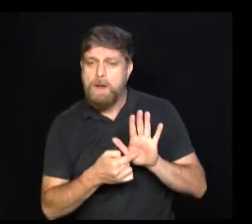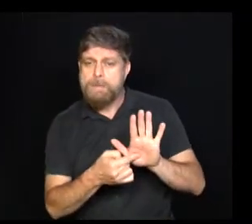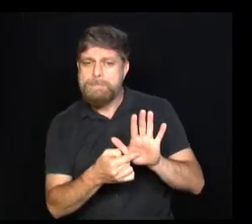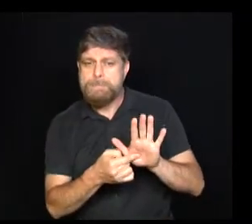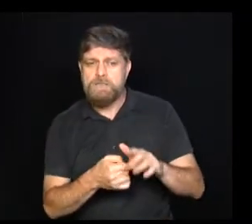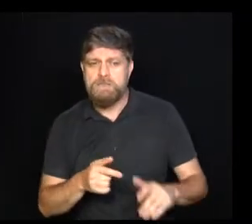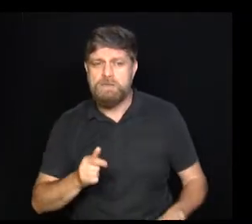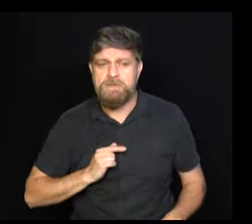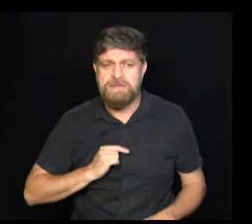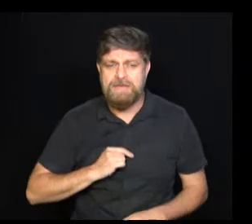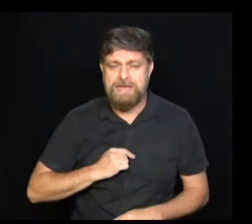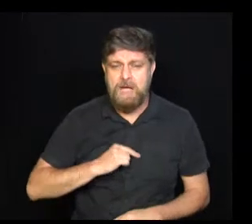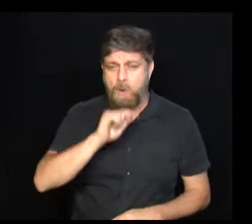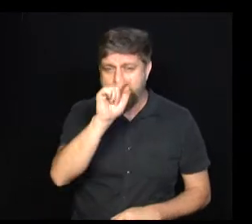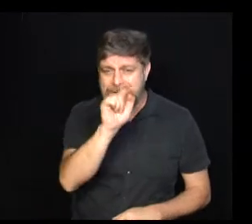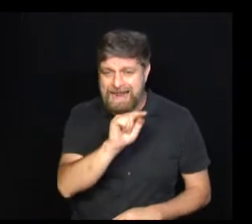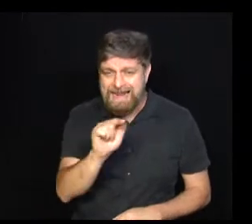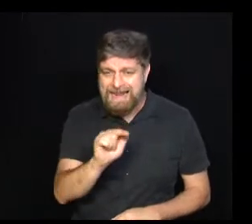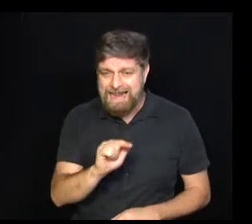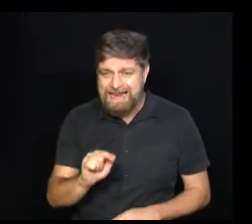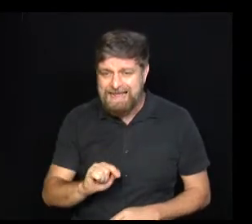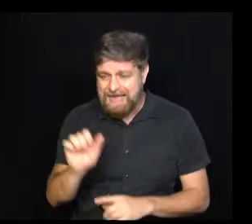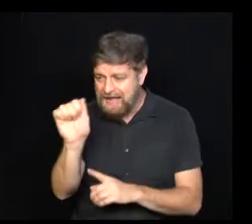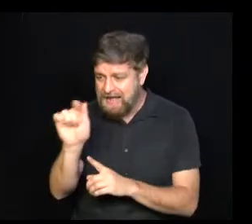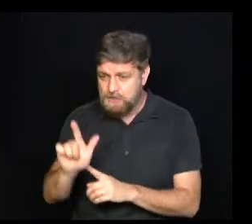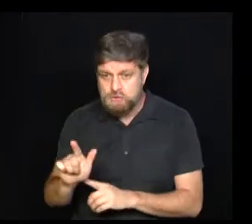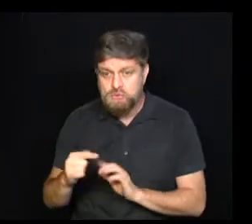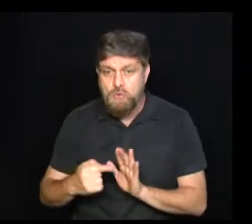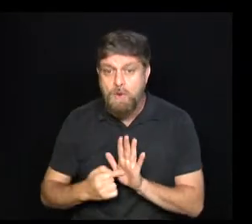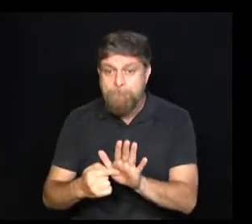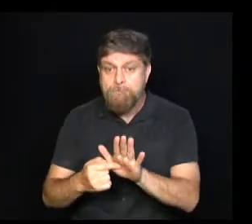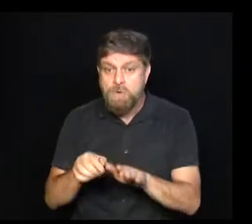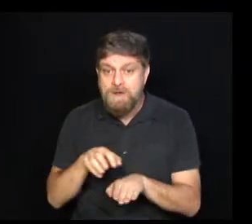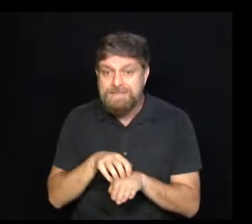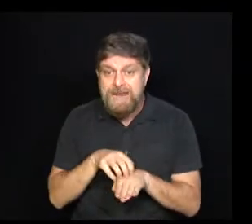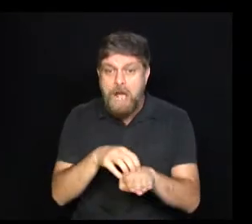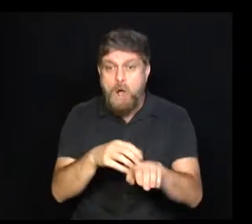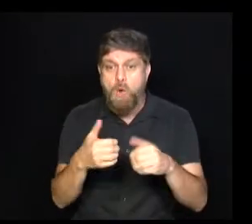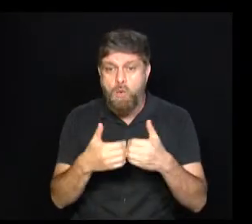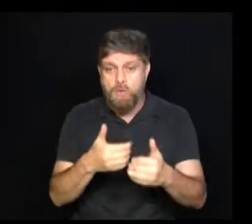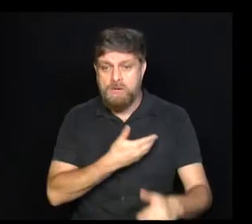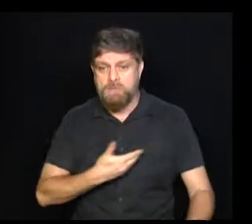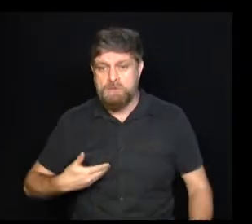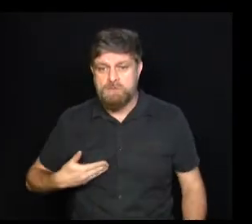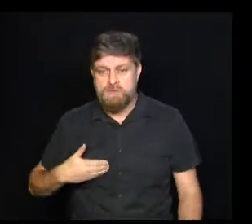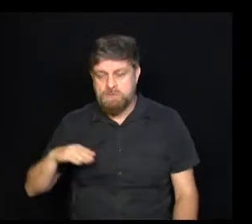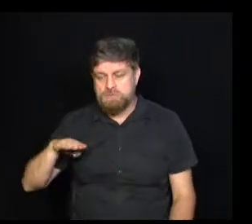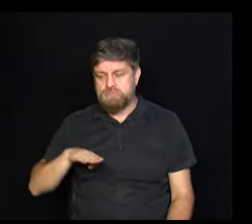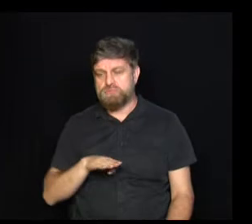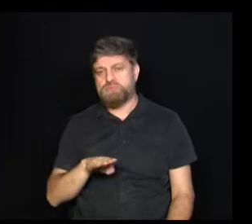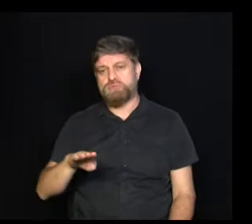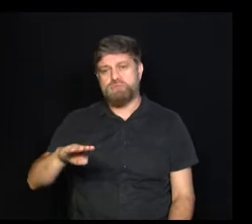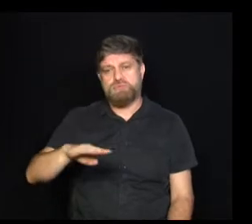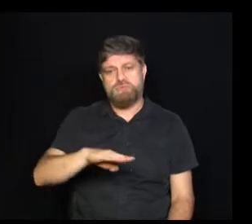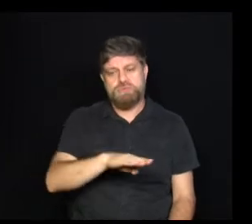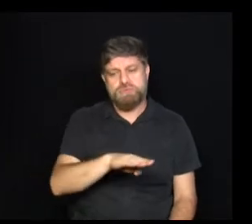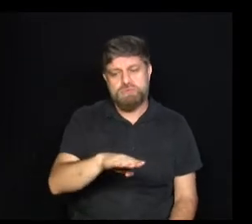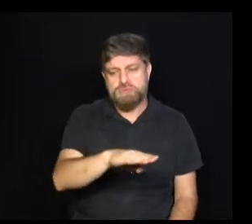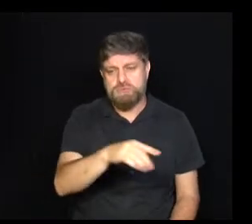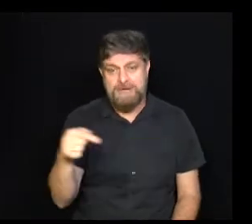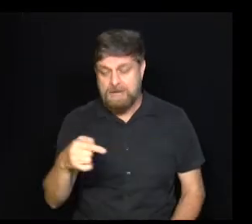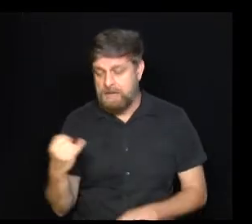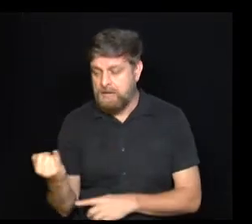linha azul, é a linha do trajeto do coletivo. Então, isso é uma situação muito importante que também